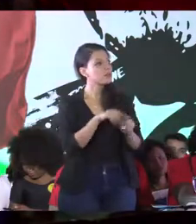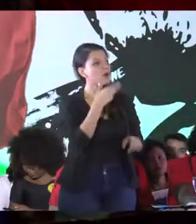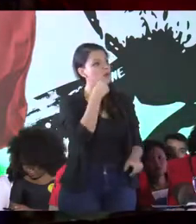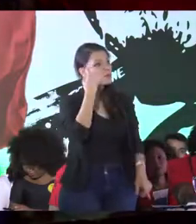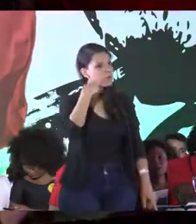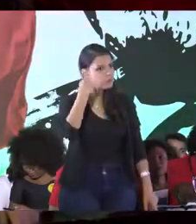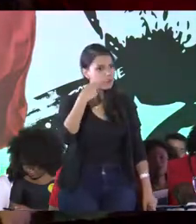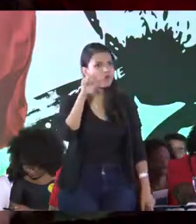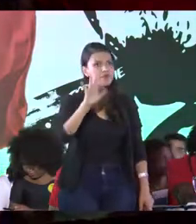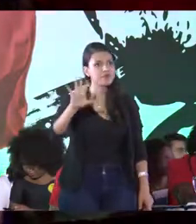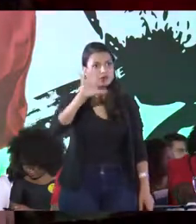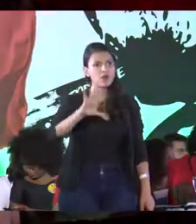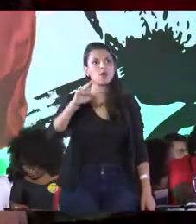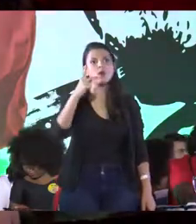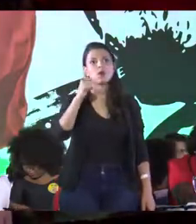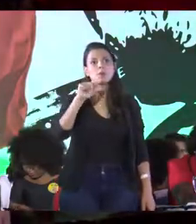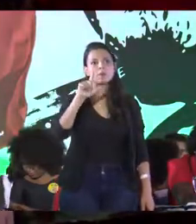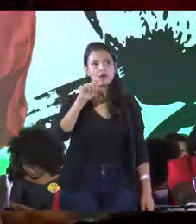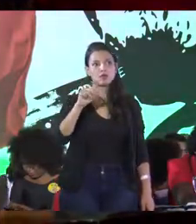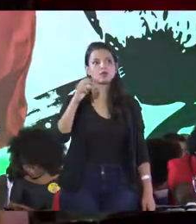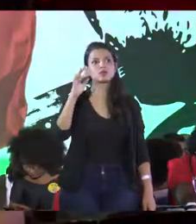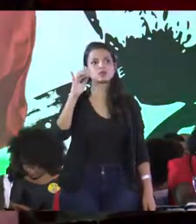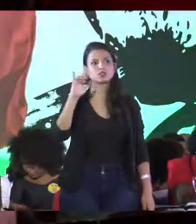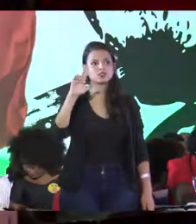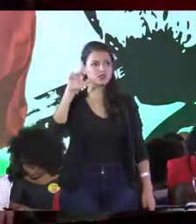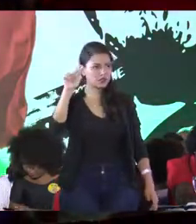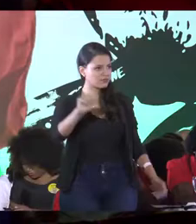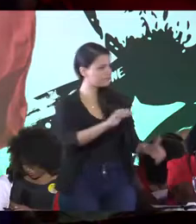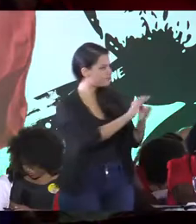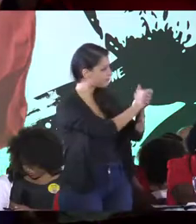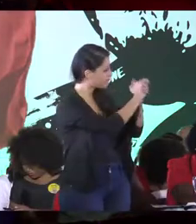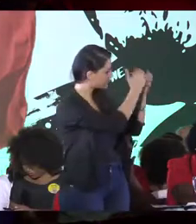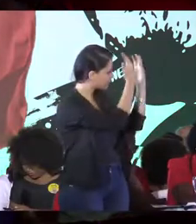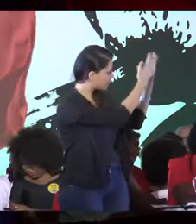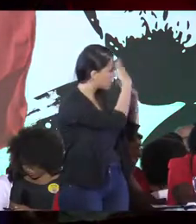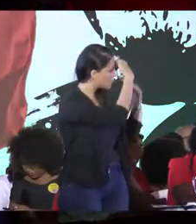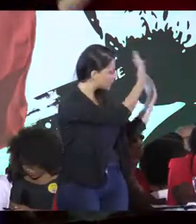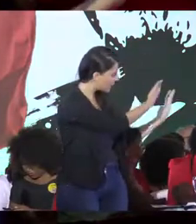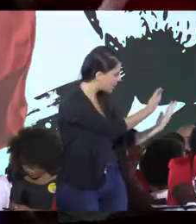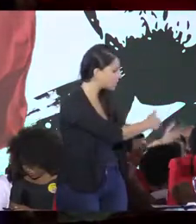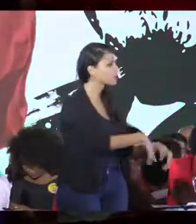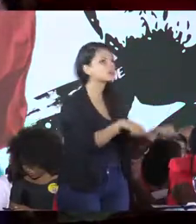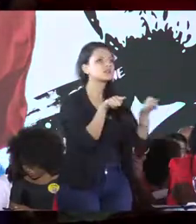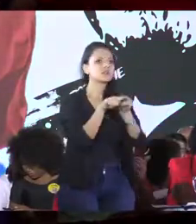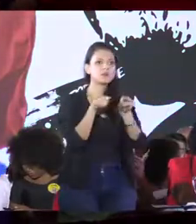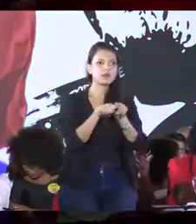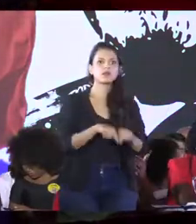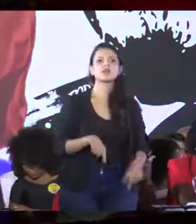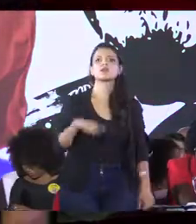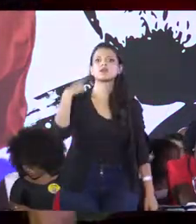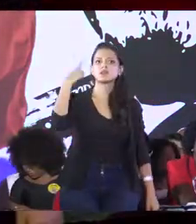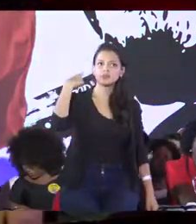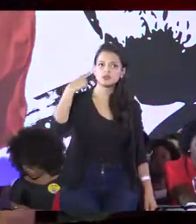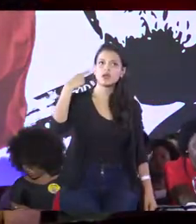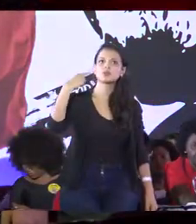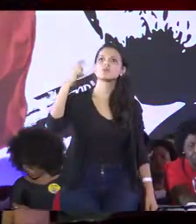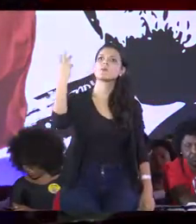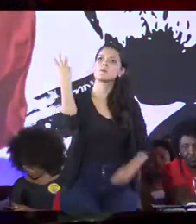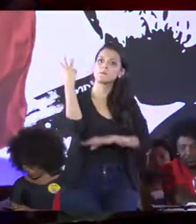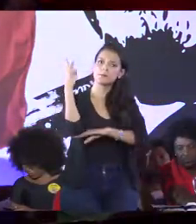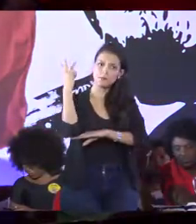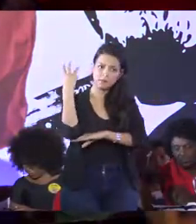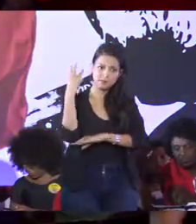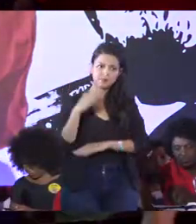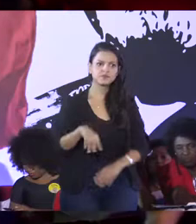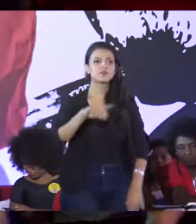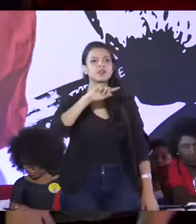Paulo Teixeira, por São Paulo, que também está aqui presente. Obrigado, Paulo. E do deputado estadual do Maranhão, companheiro